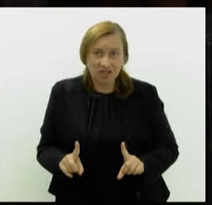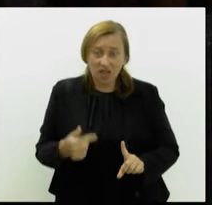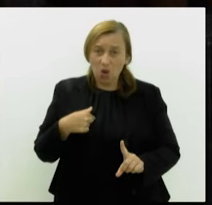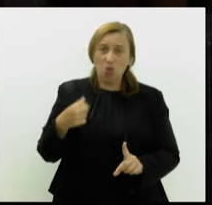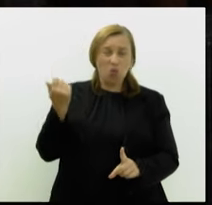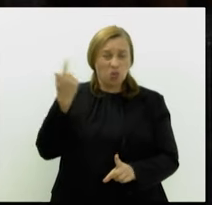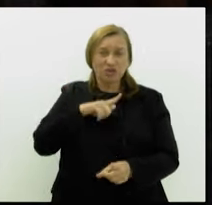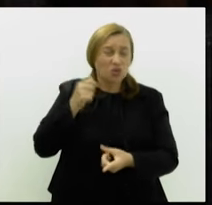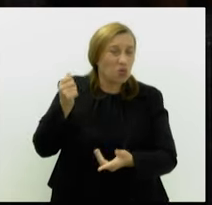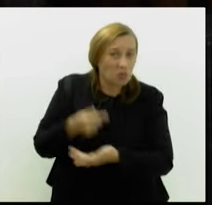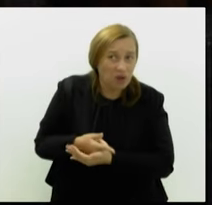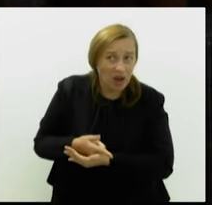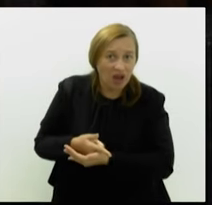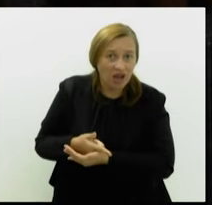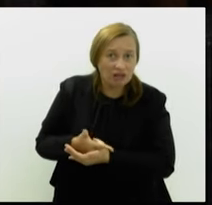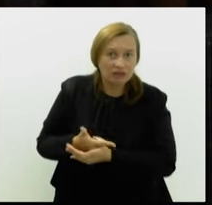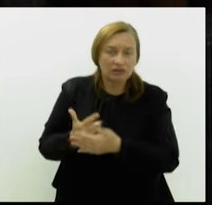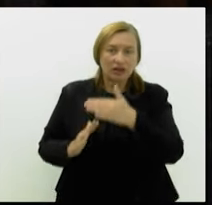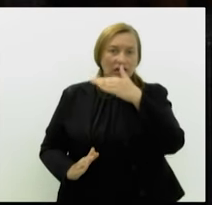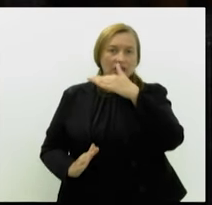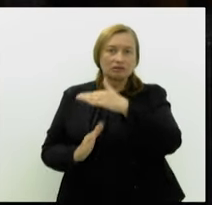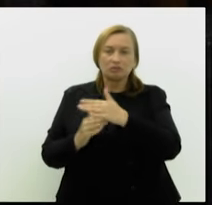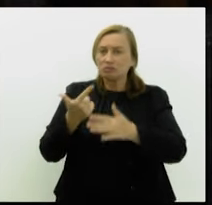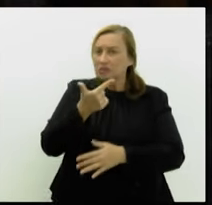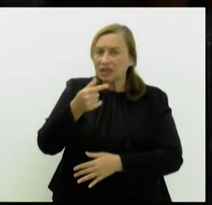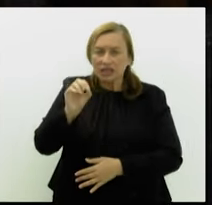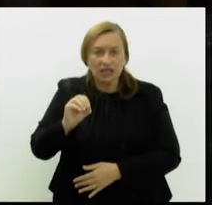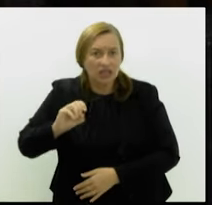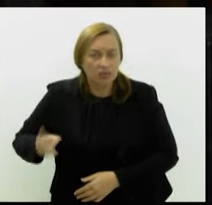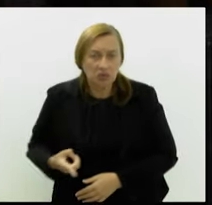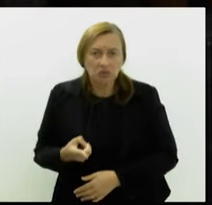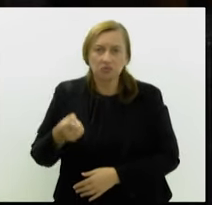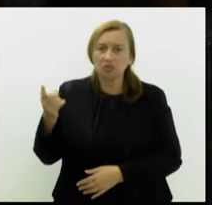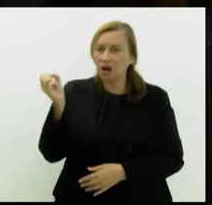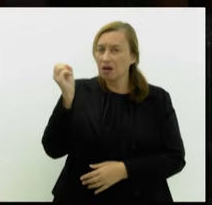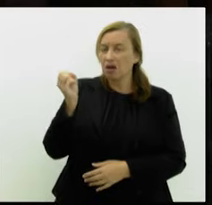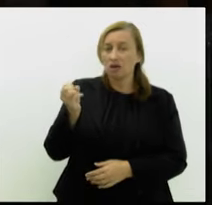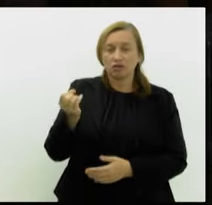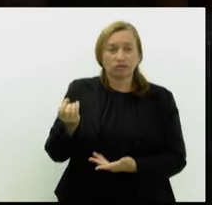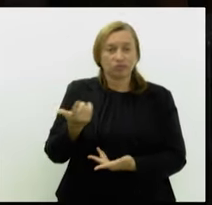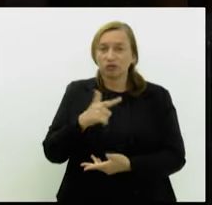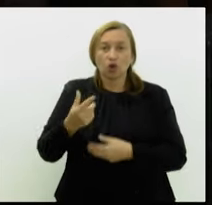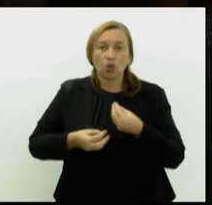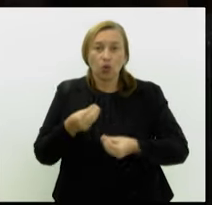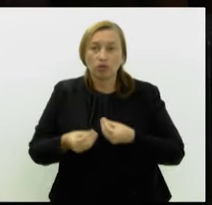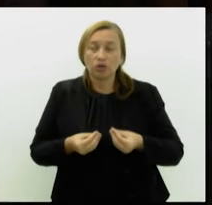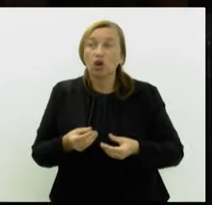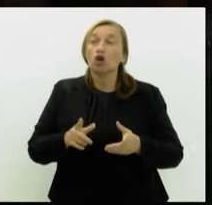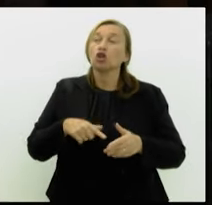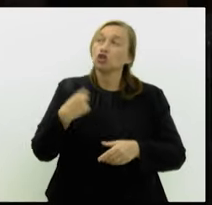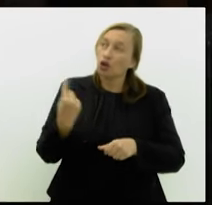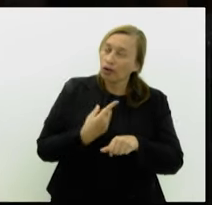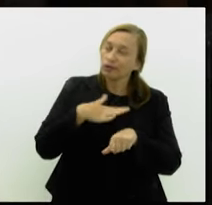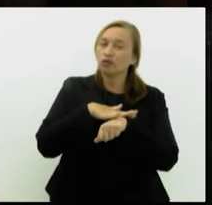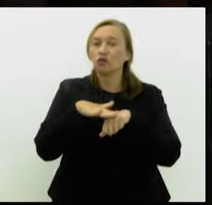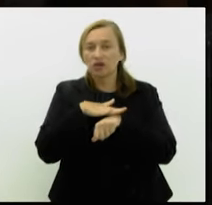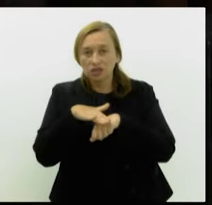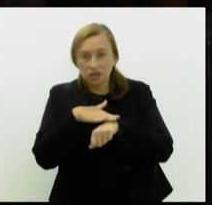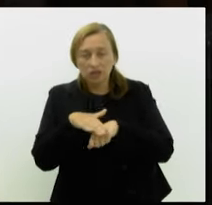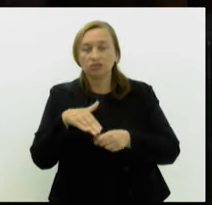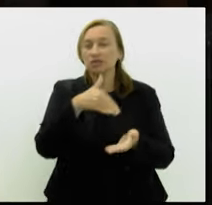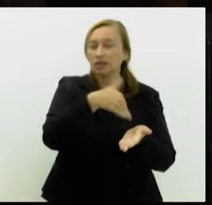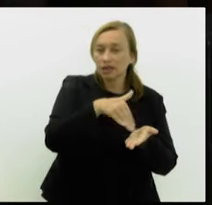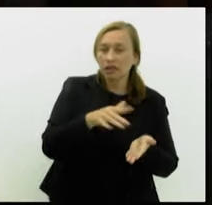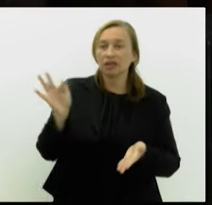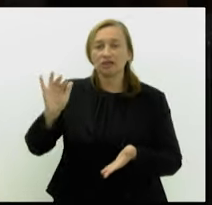deficiência consiga comprar até 70 mil reais. Então, nós fizemos essa voz ecoar, conversamos muito com o secretário de